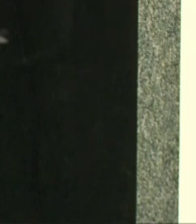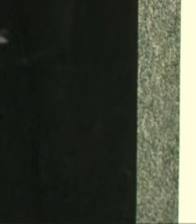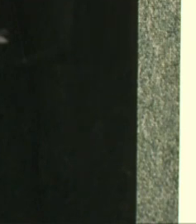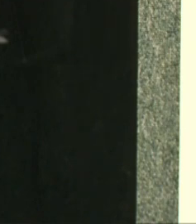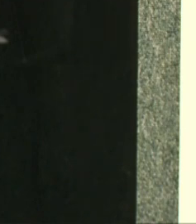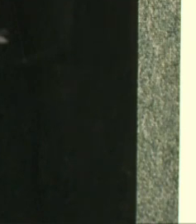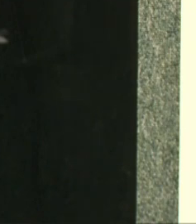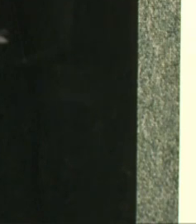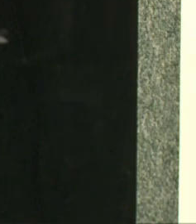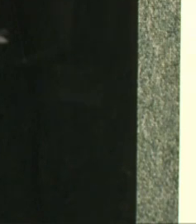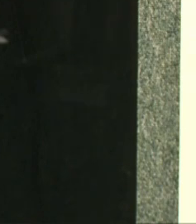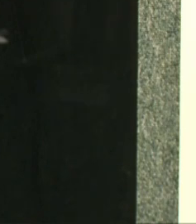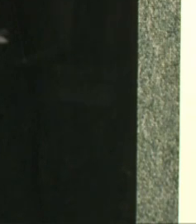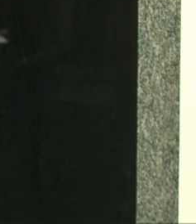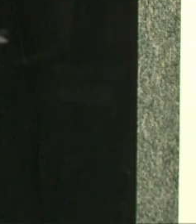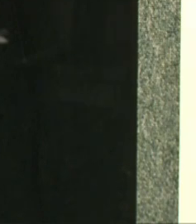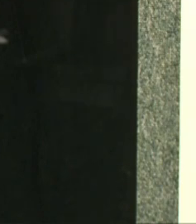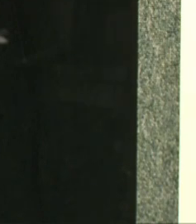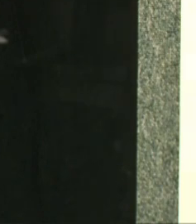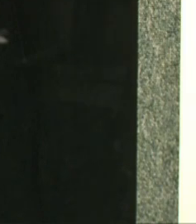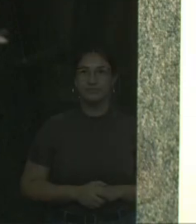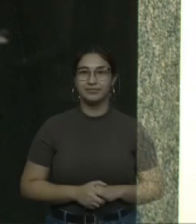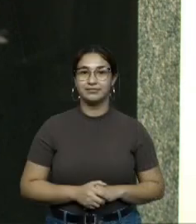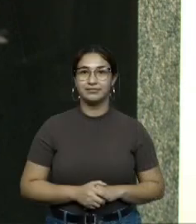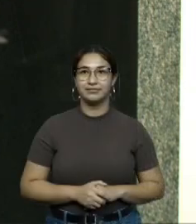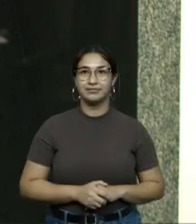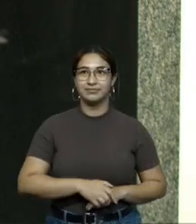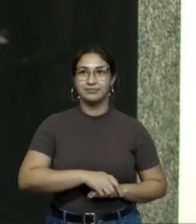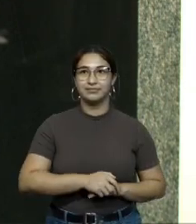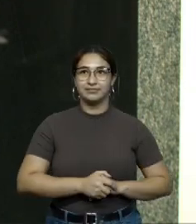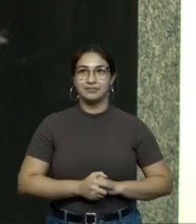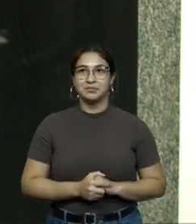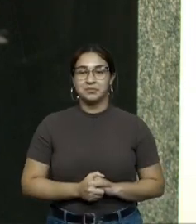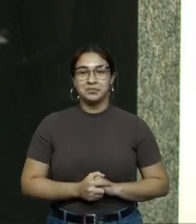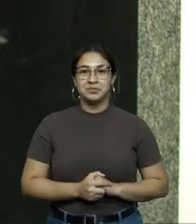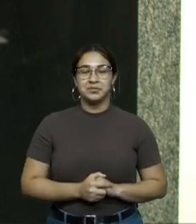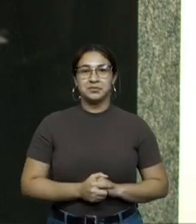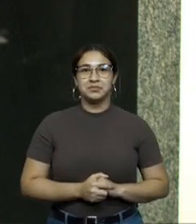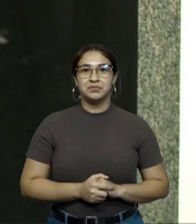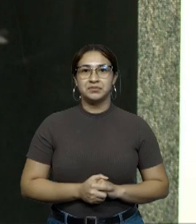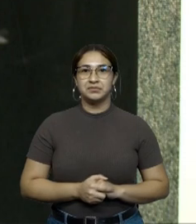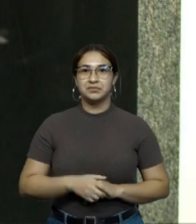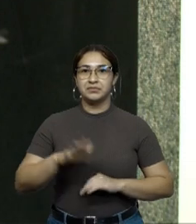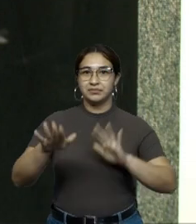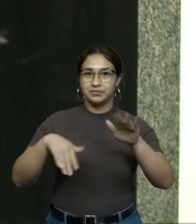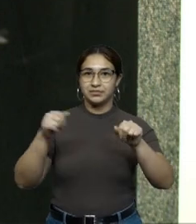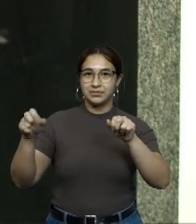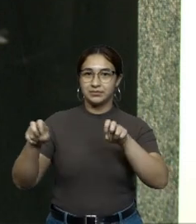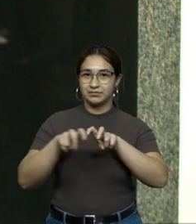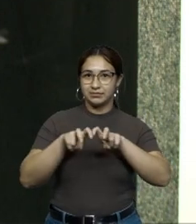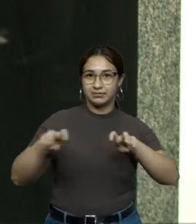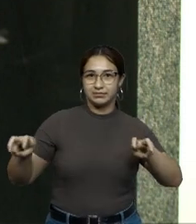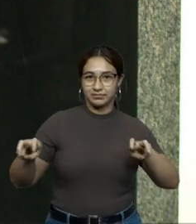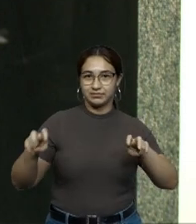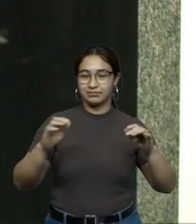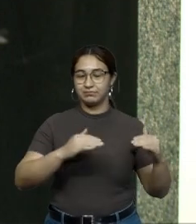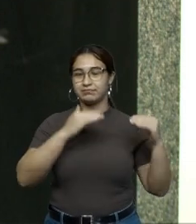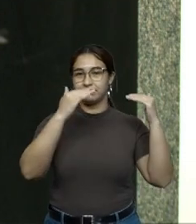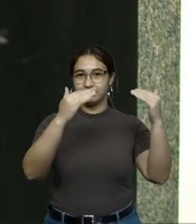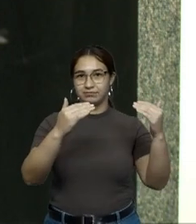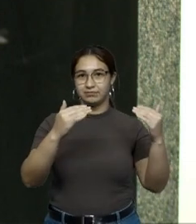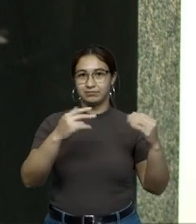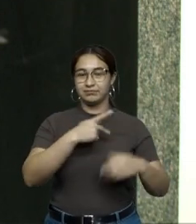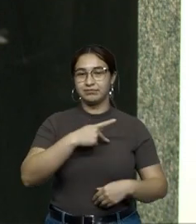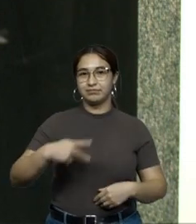Educação Inicialmente nós convidamos para compor a mesa de autoridades excelentíssima senhora presidente da Comissão de educação